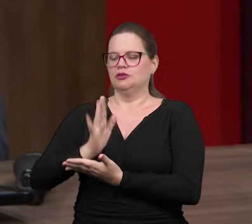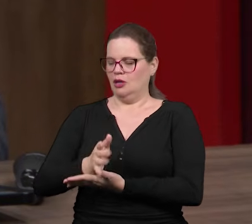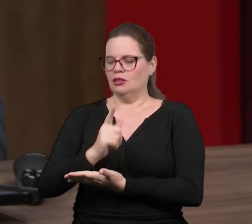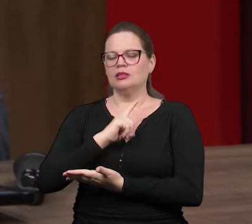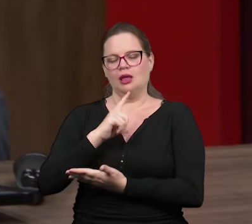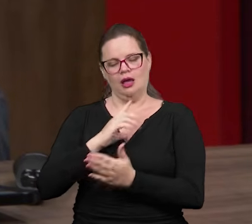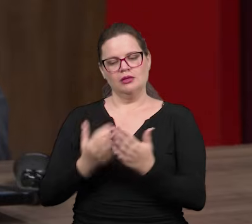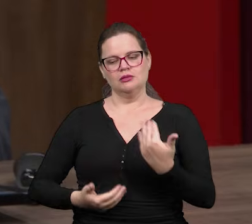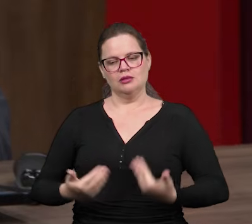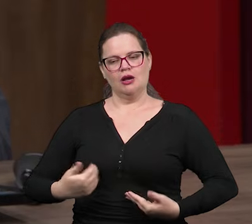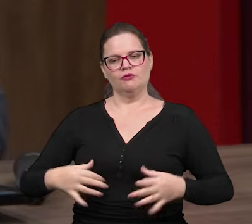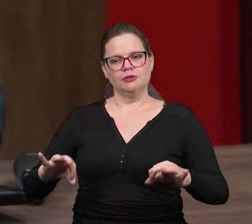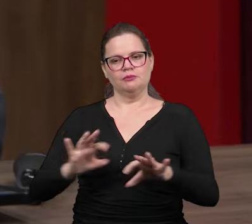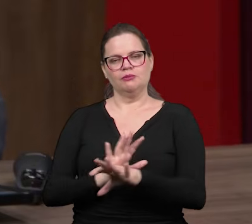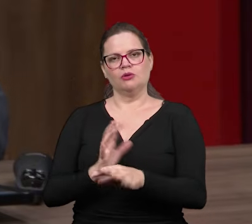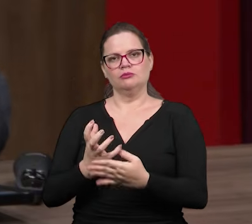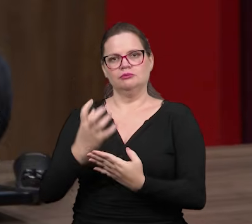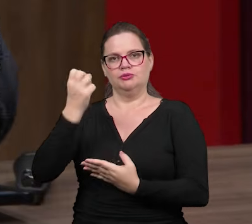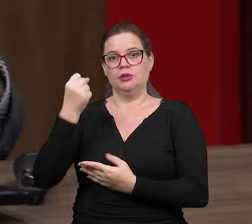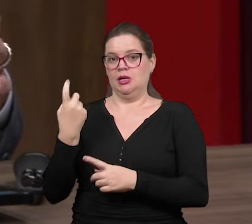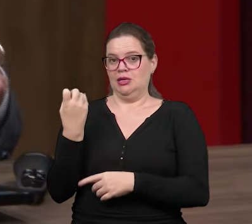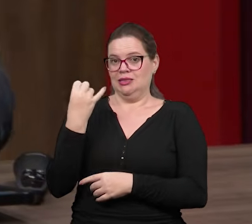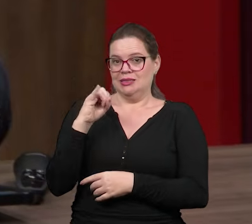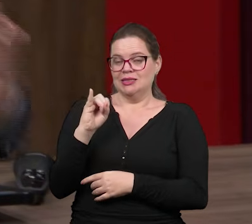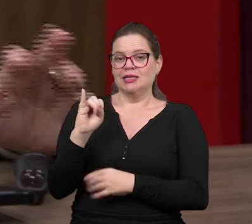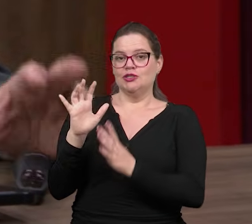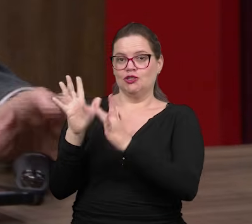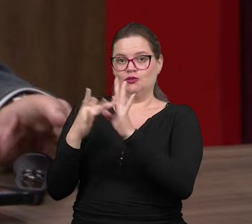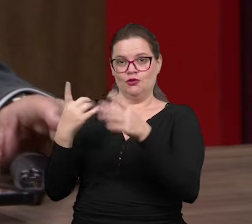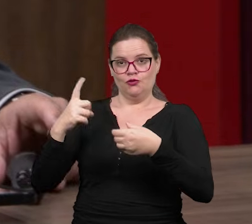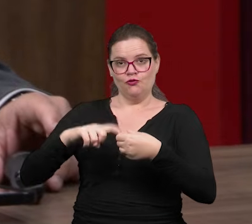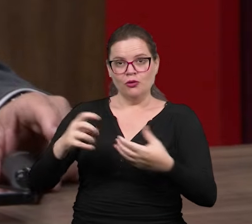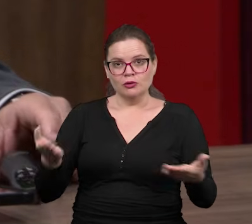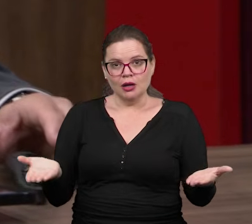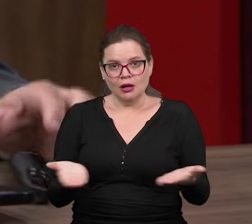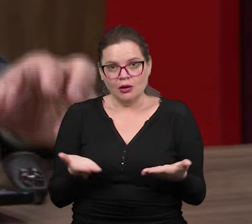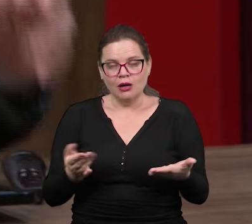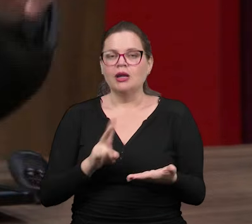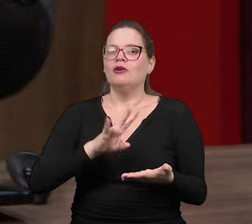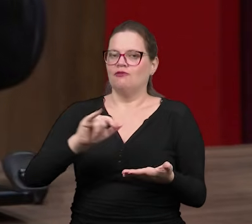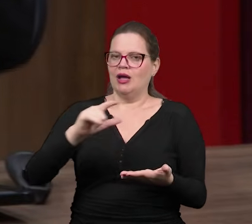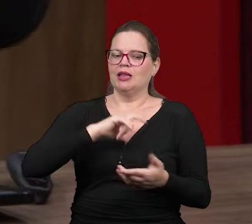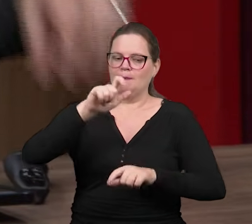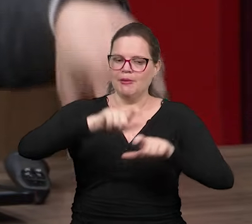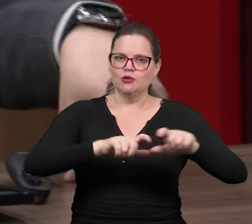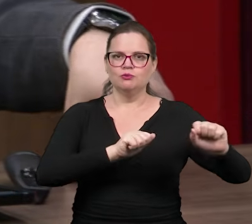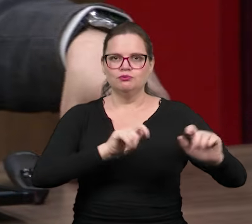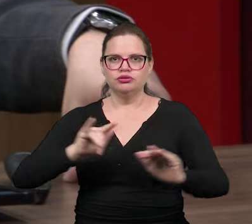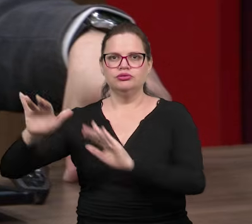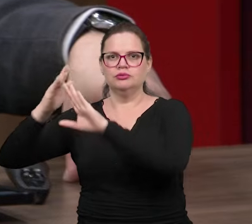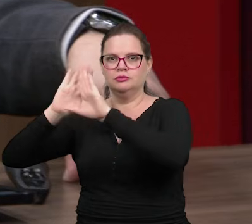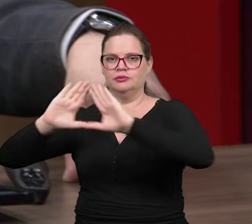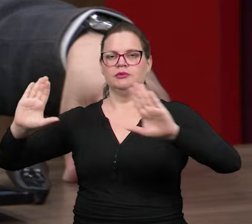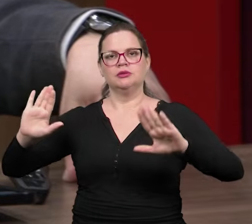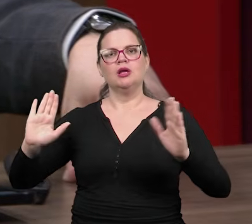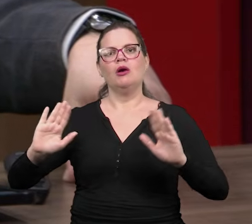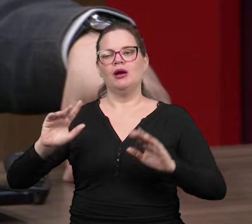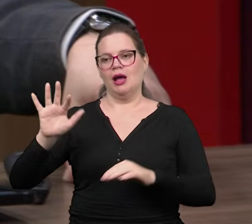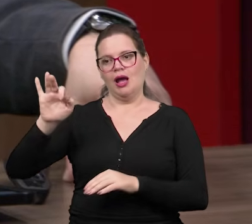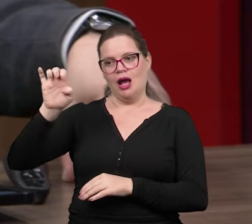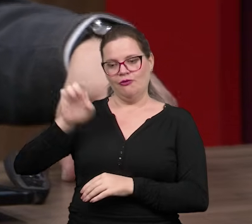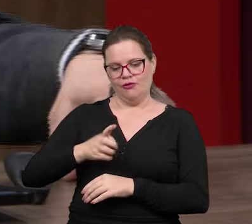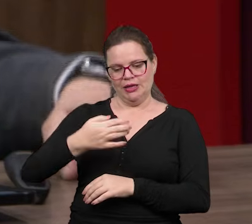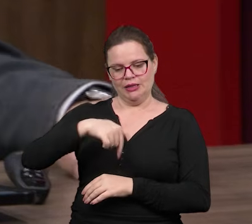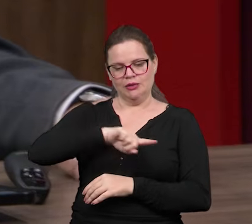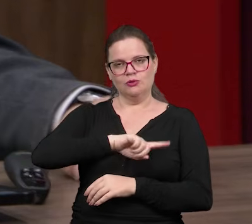para o arrebatamento. Se o arrebatamento for agora, há uma igreja que vai subir para morar com o Senhor na eternidade. Então essa fé já opera nessa igreja,